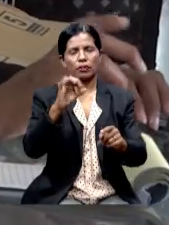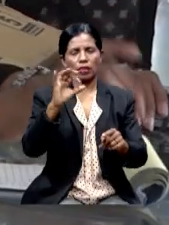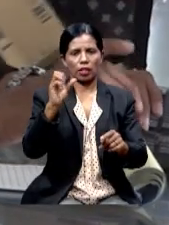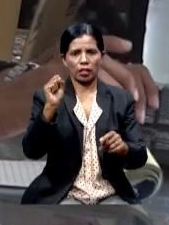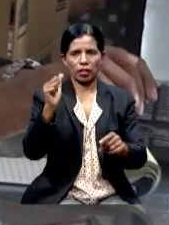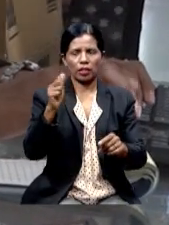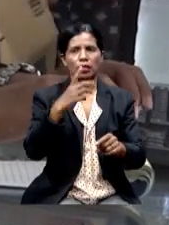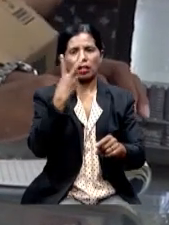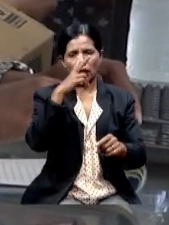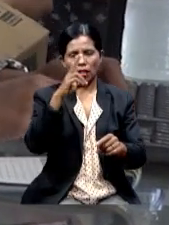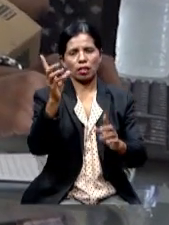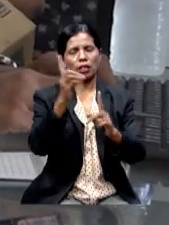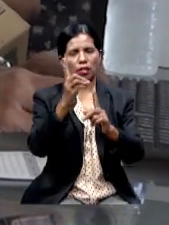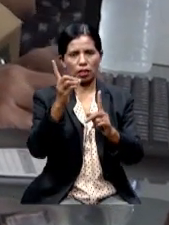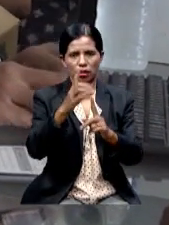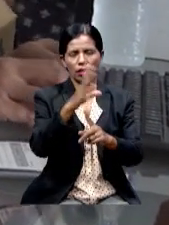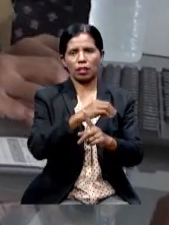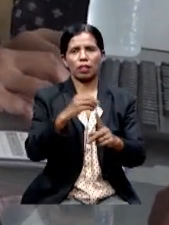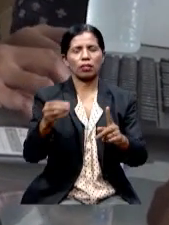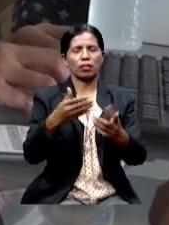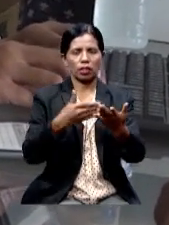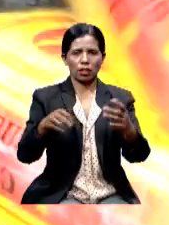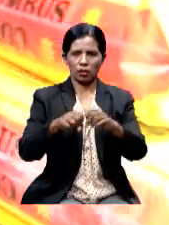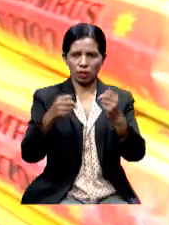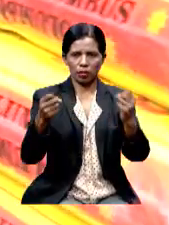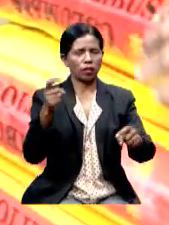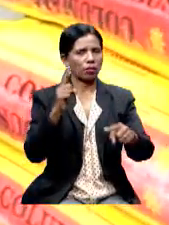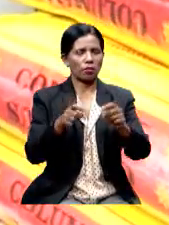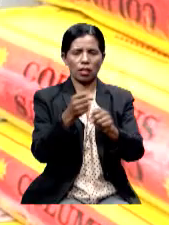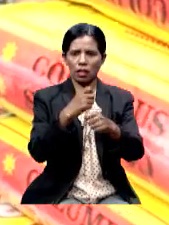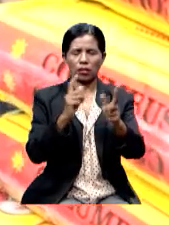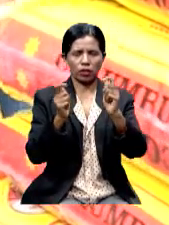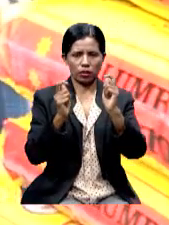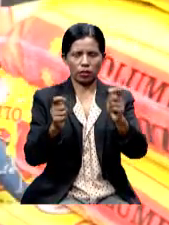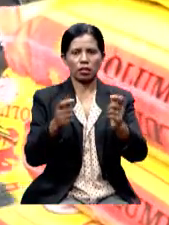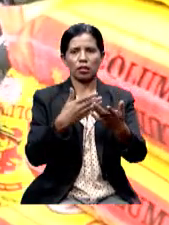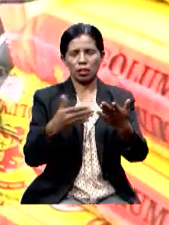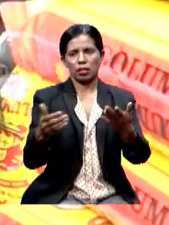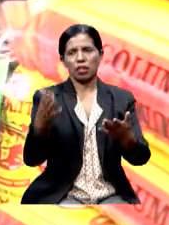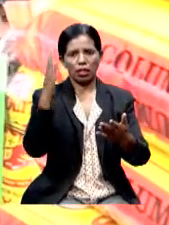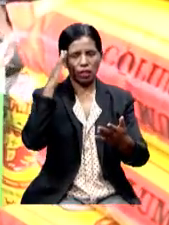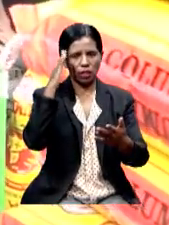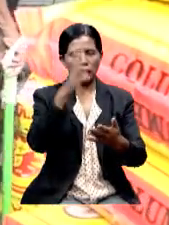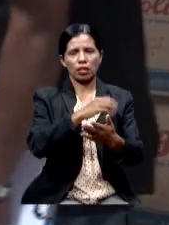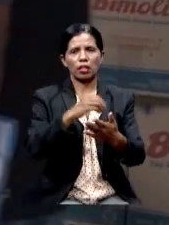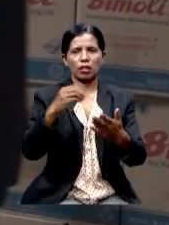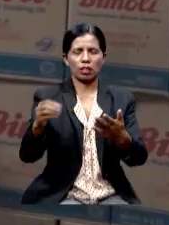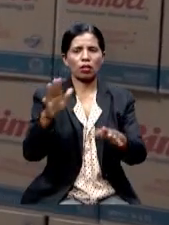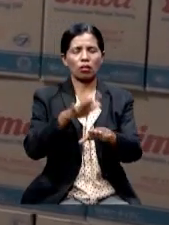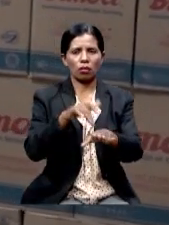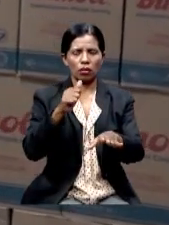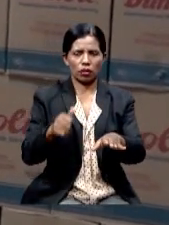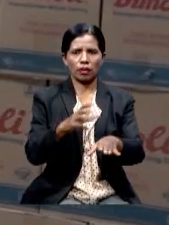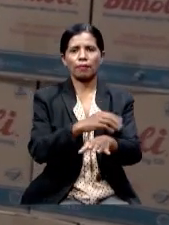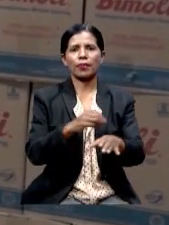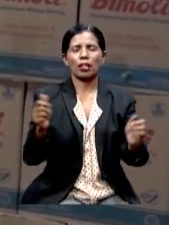controlo de ba data expire no produto estragado. No labele halo teste ba produto balon nebe desconfia ia contaminado ho